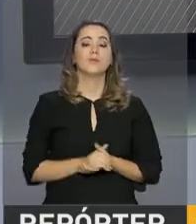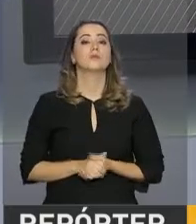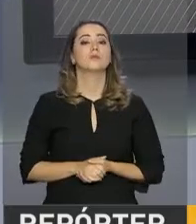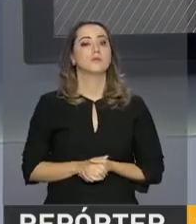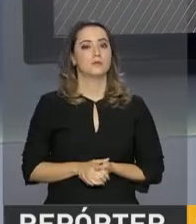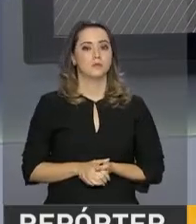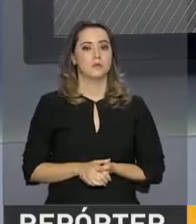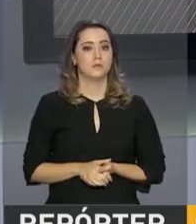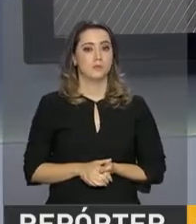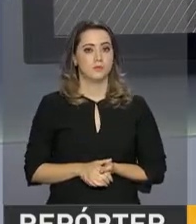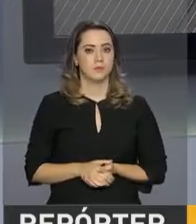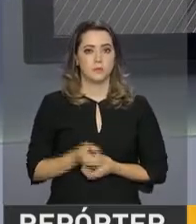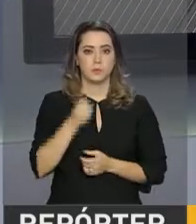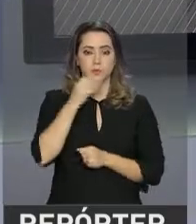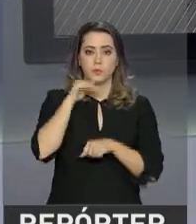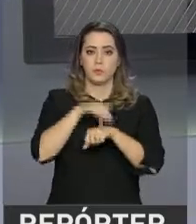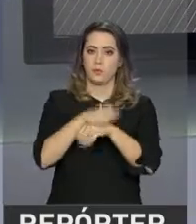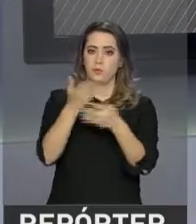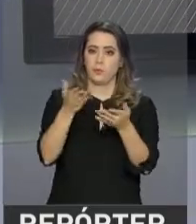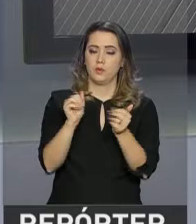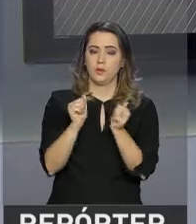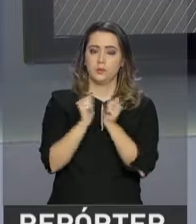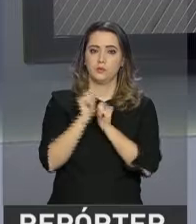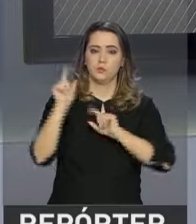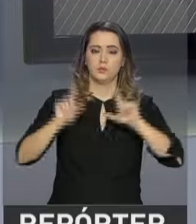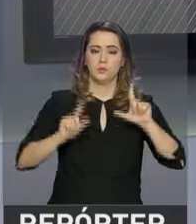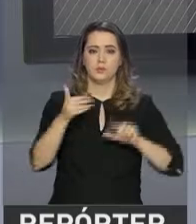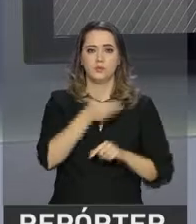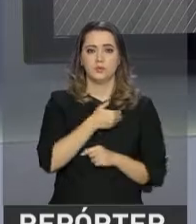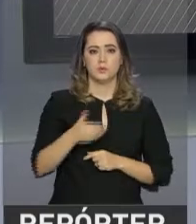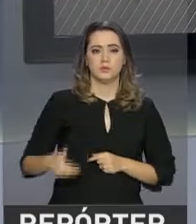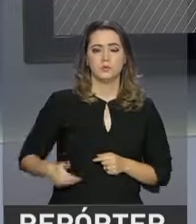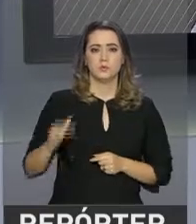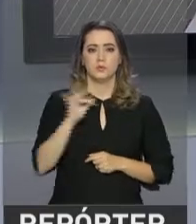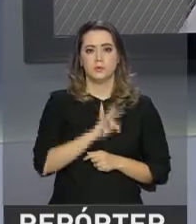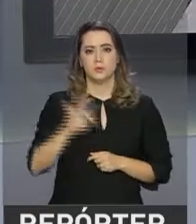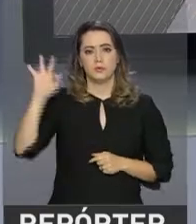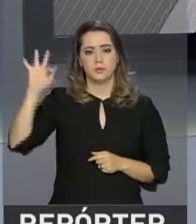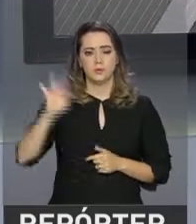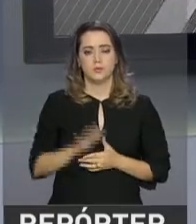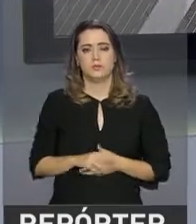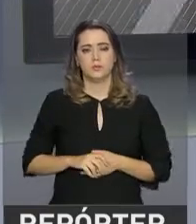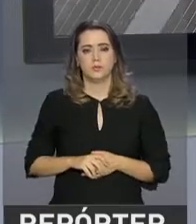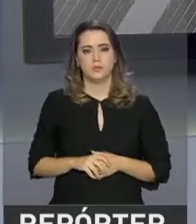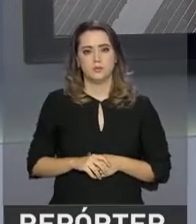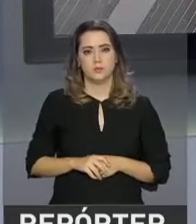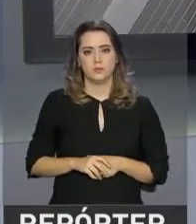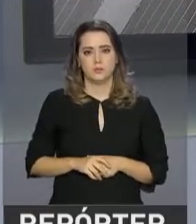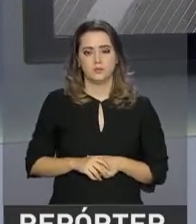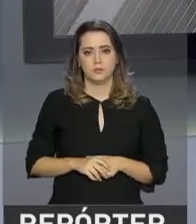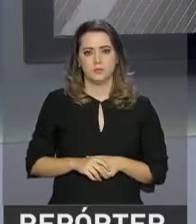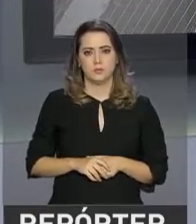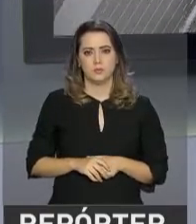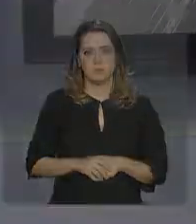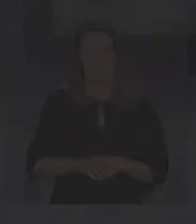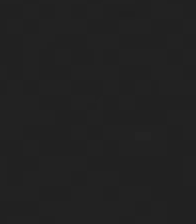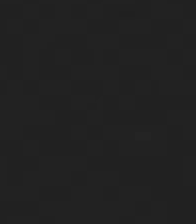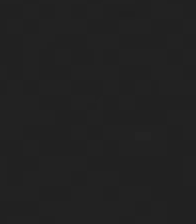nbr na internet uma boa noite pra você e continue com a gente aqui na nbr a tv do governo federal